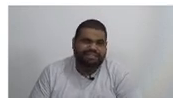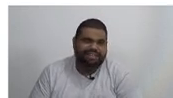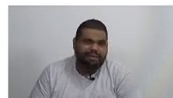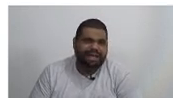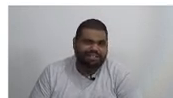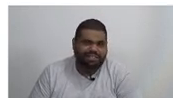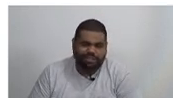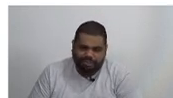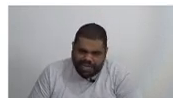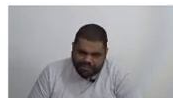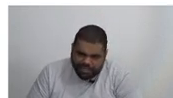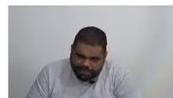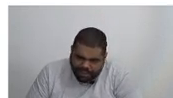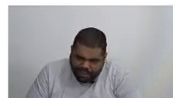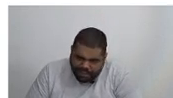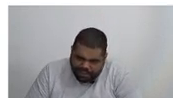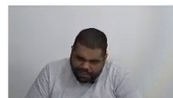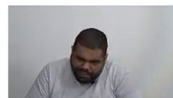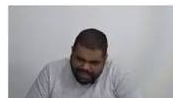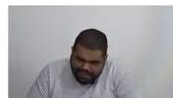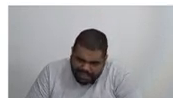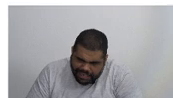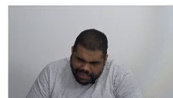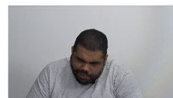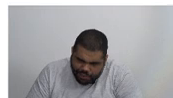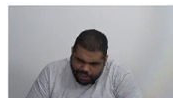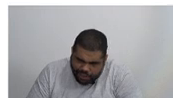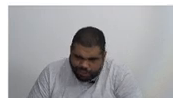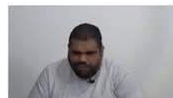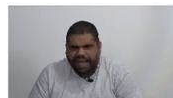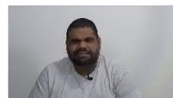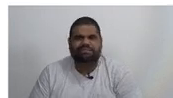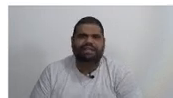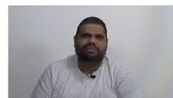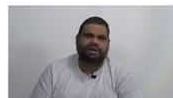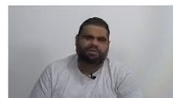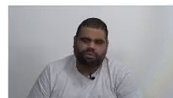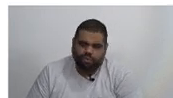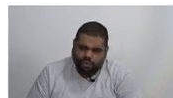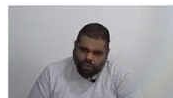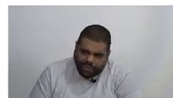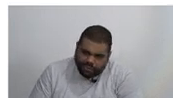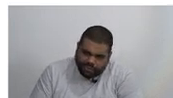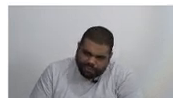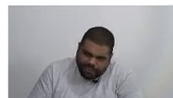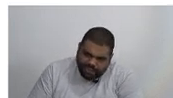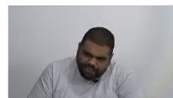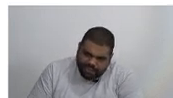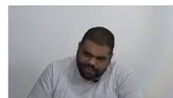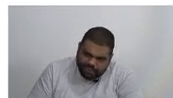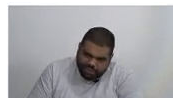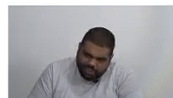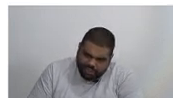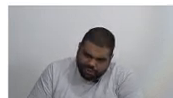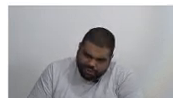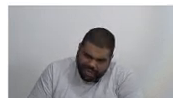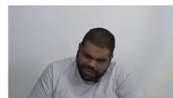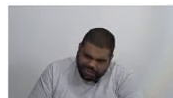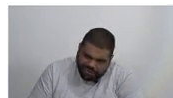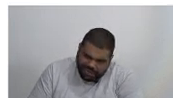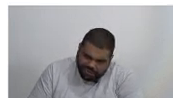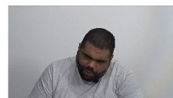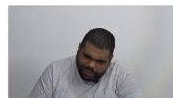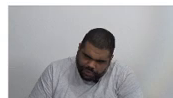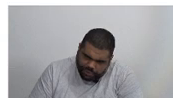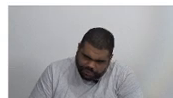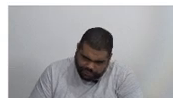do vértice é a média aritmética. Então, eu já sei que o x do vértice vale quanto? 8. Se o x do